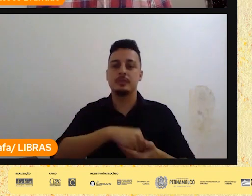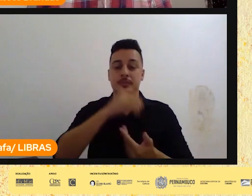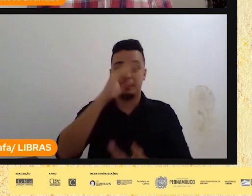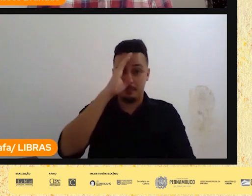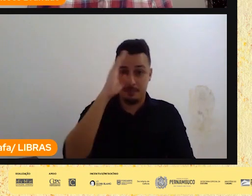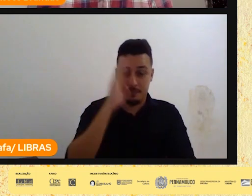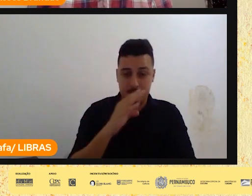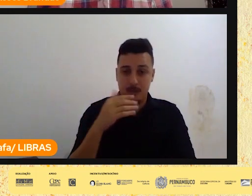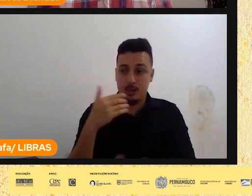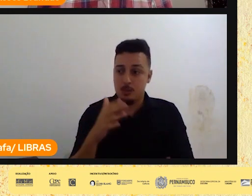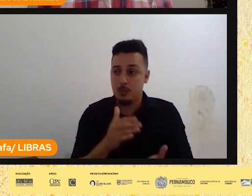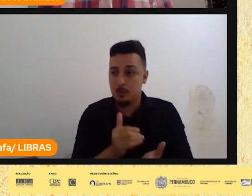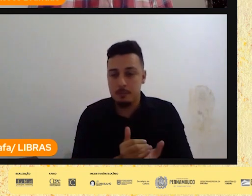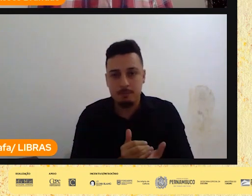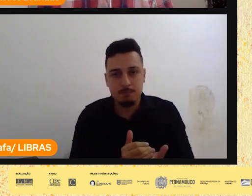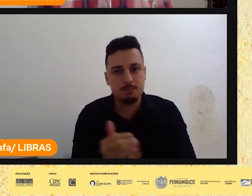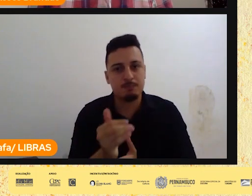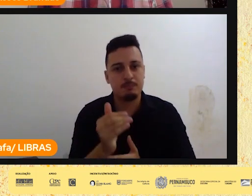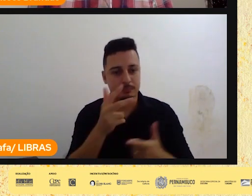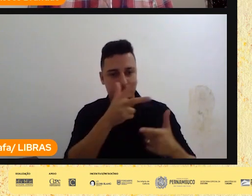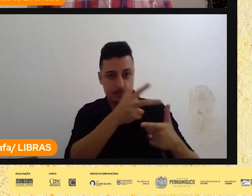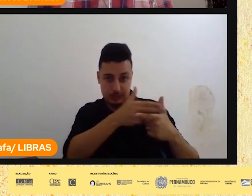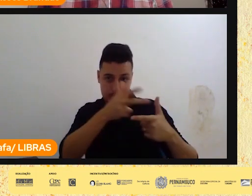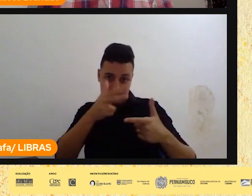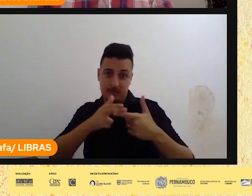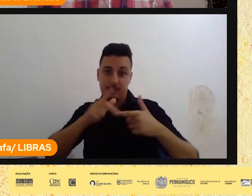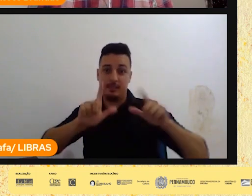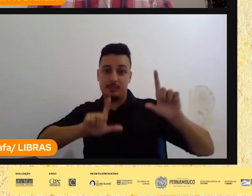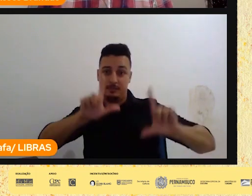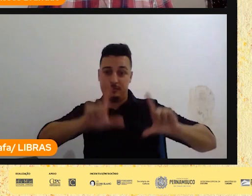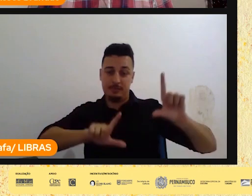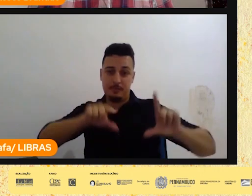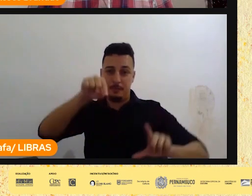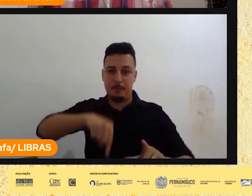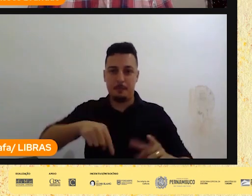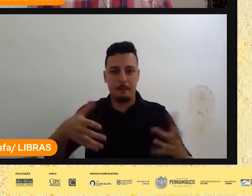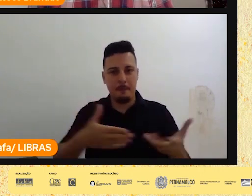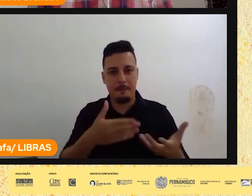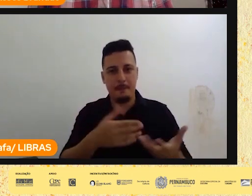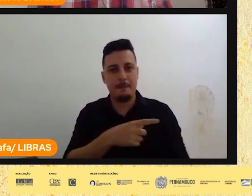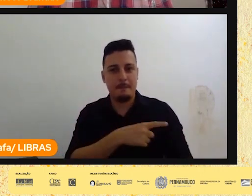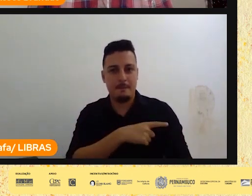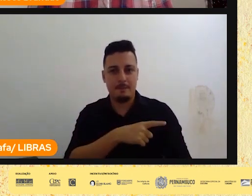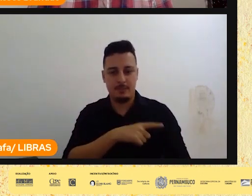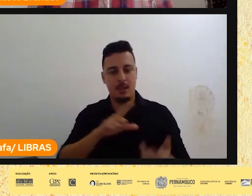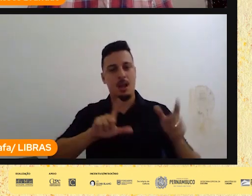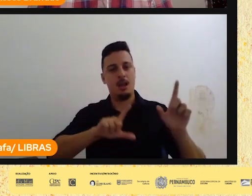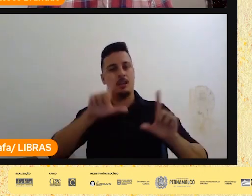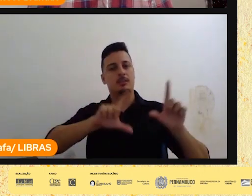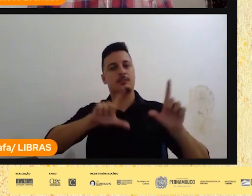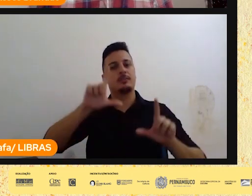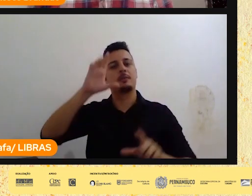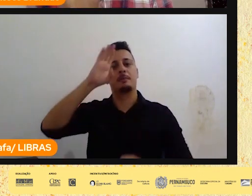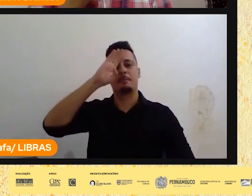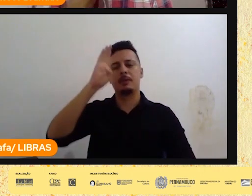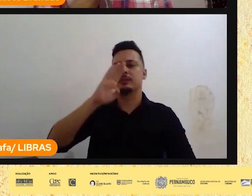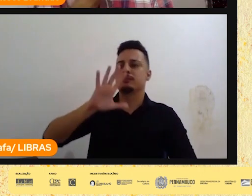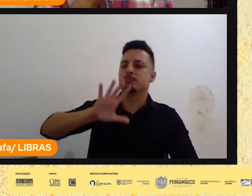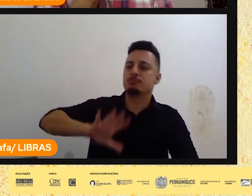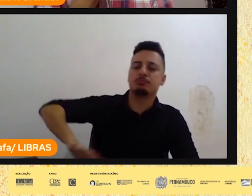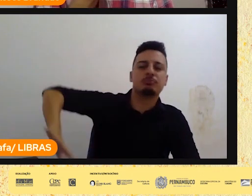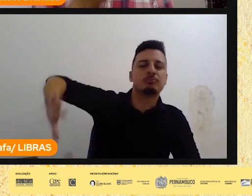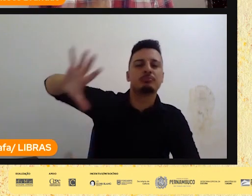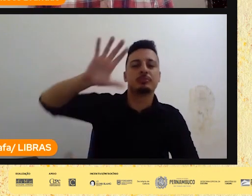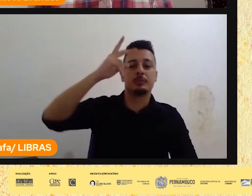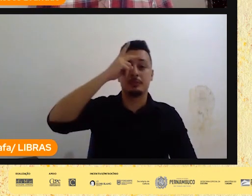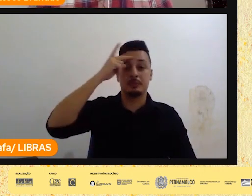começou como uma série de televisão, né? Hoje, atualmente, ela passa na TV Brasil, para o país inteiro. Ela também está no